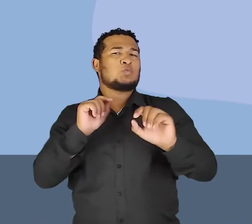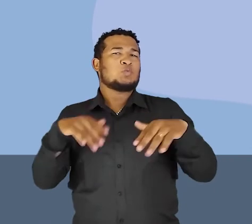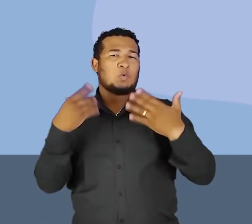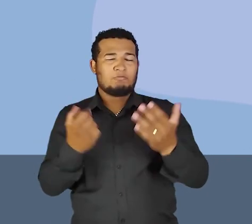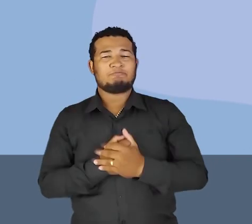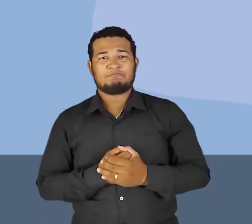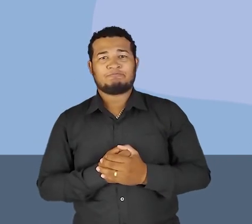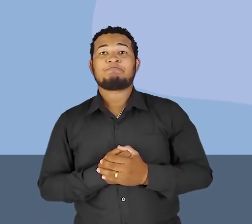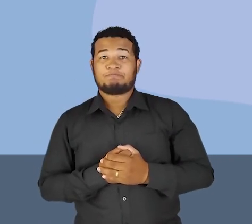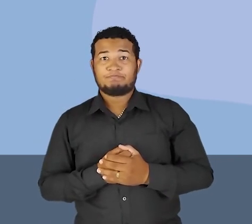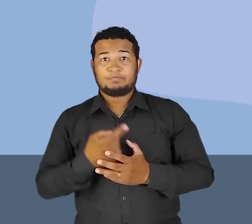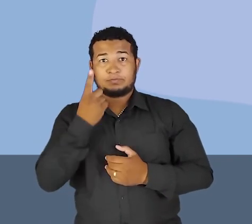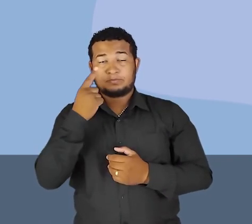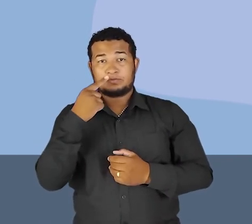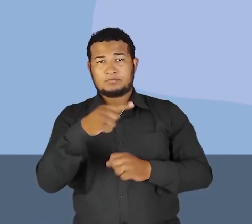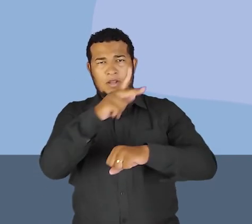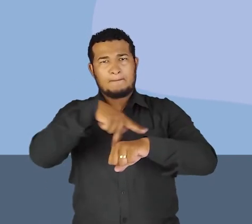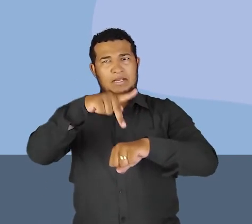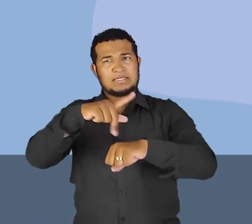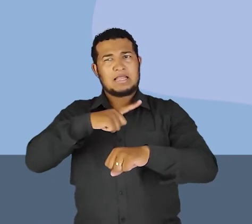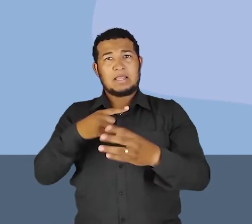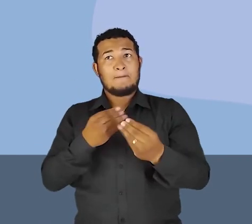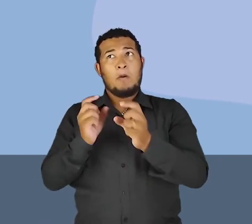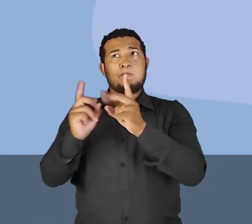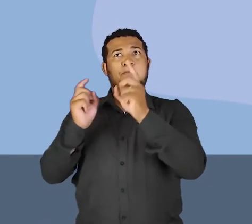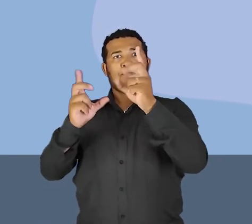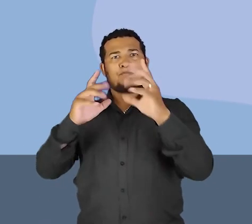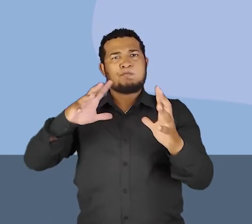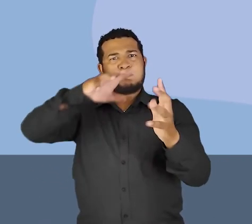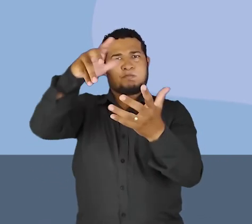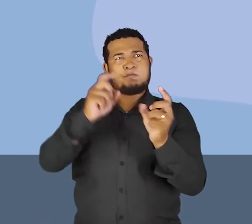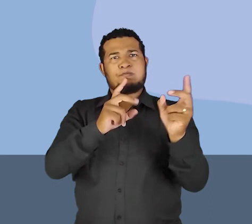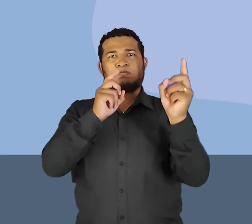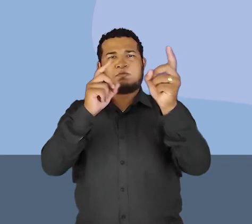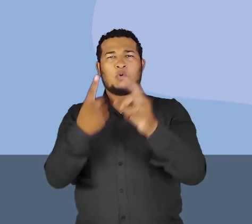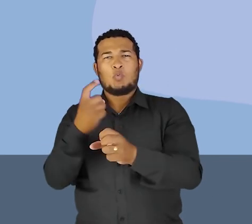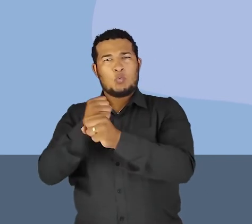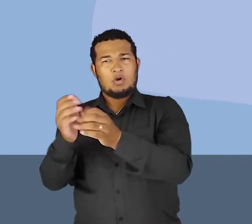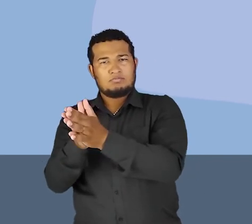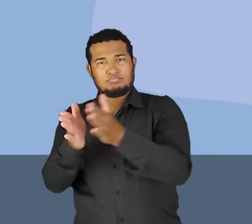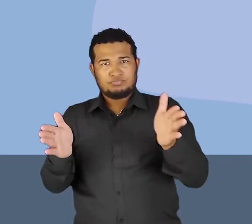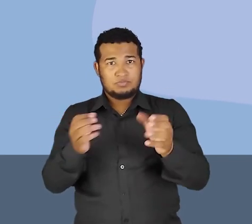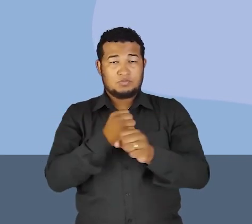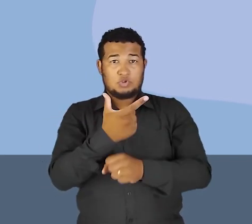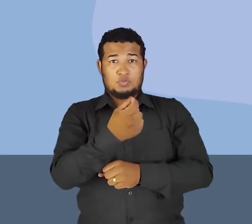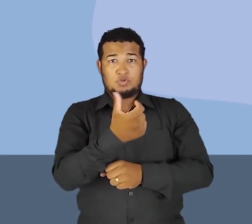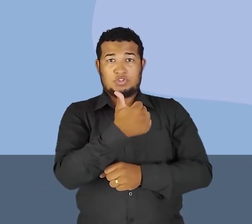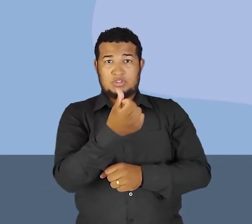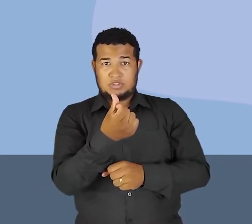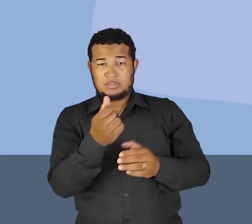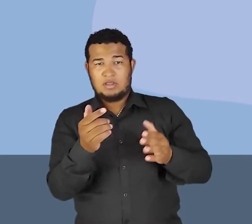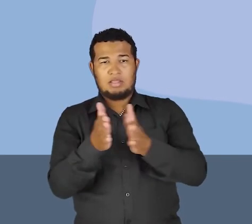comigo. Então, veja bem ali, países que mais exportam produto aí no ano na safra 2016 e